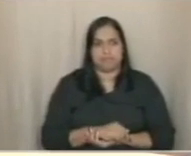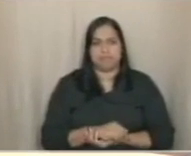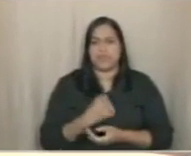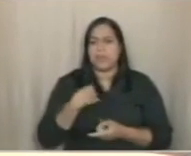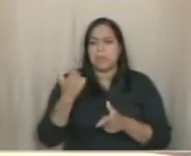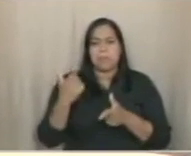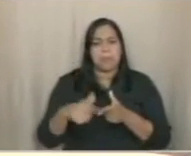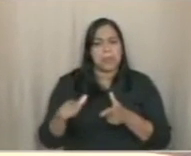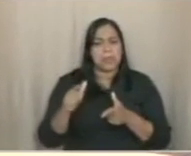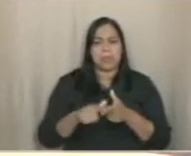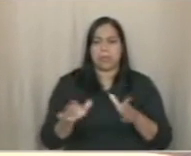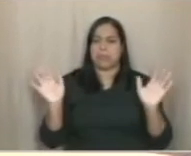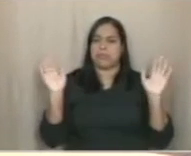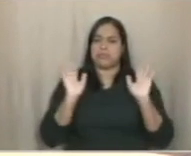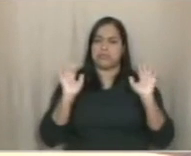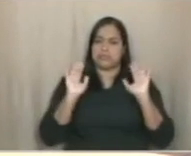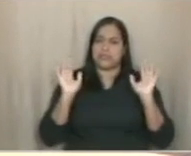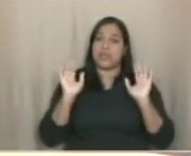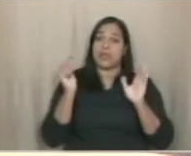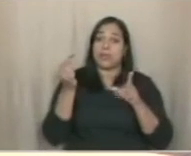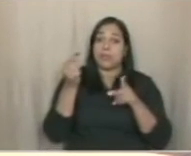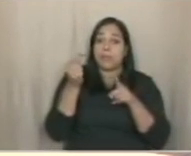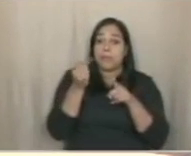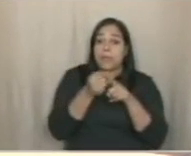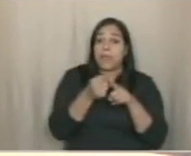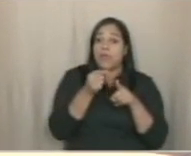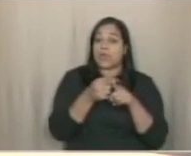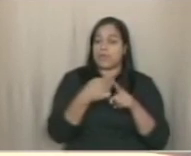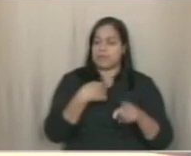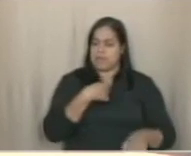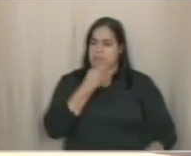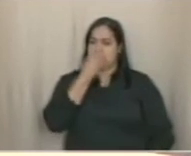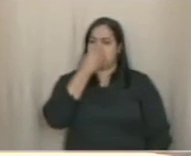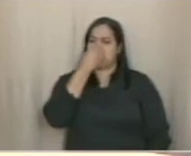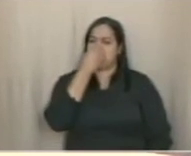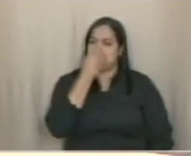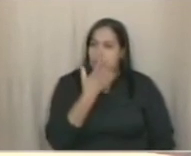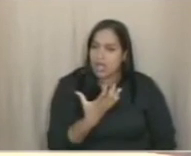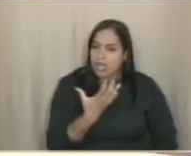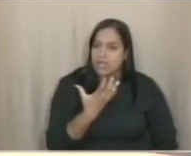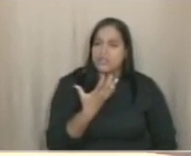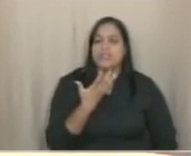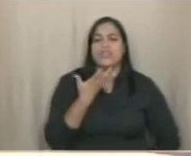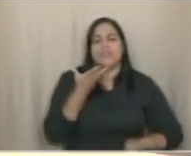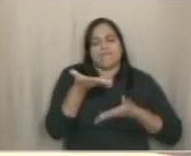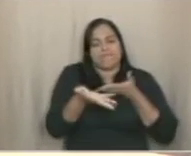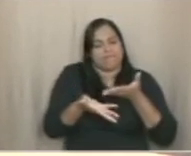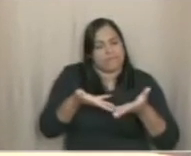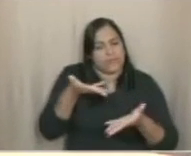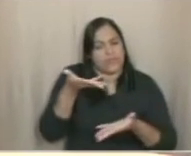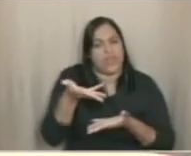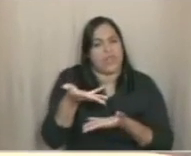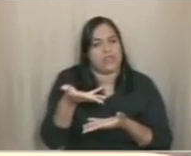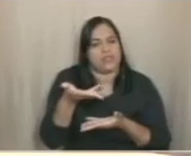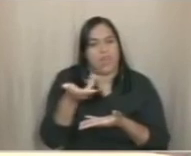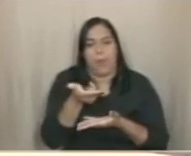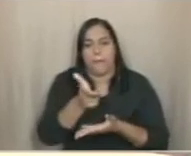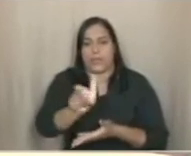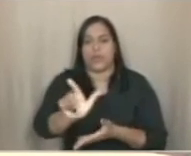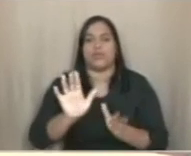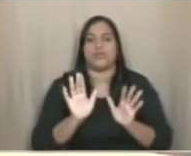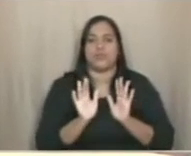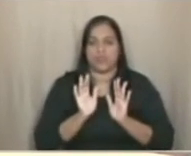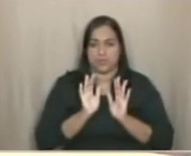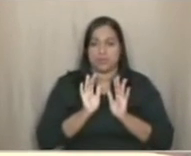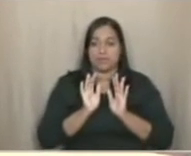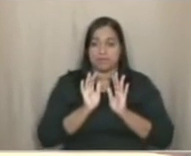nenhum, porque o bem a gente faz sem olhar quem. Mas naquele